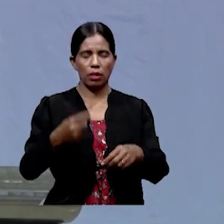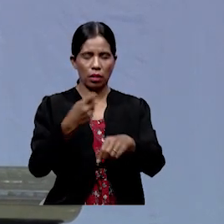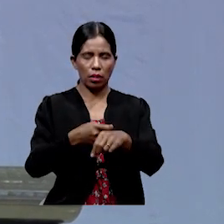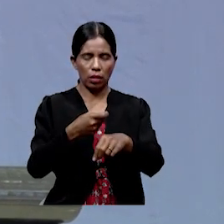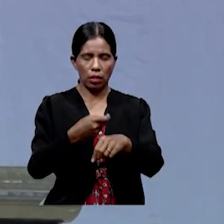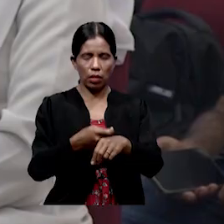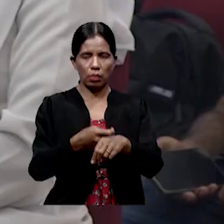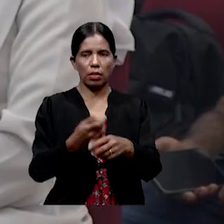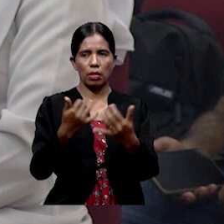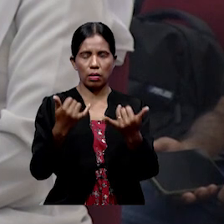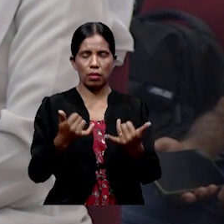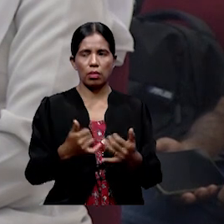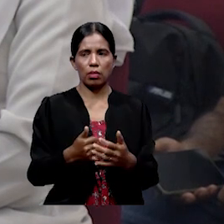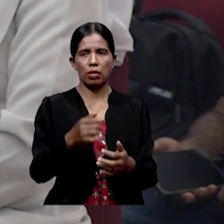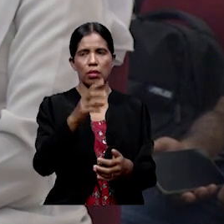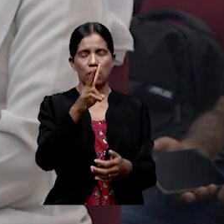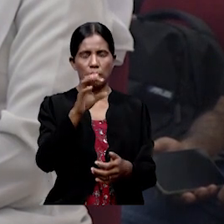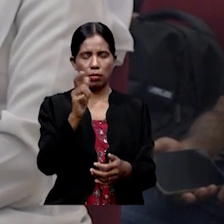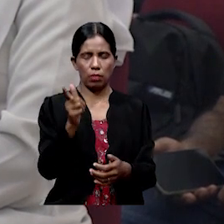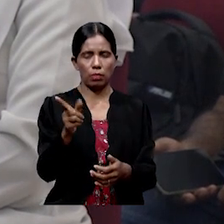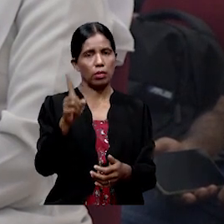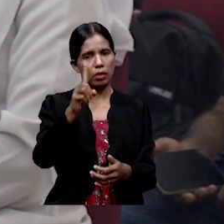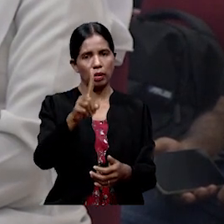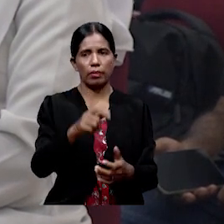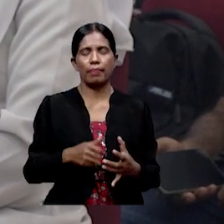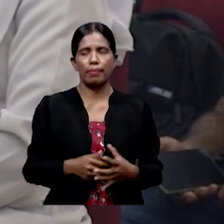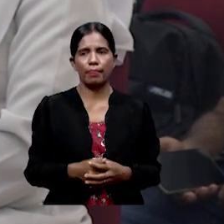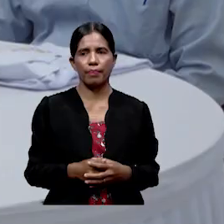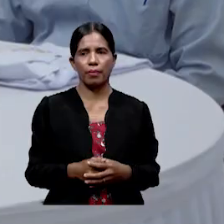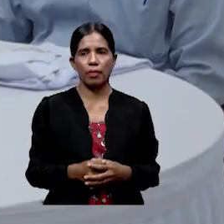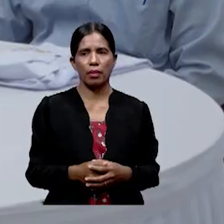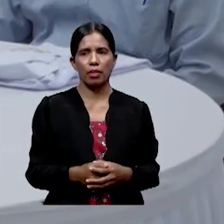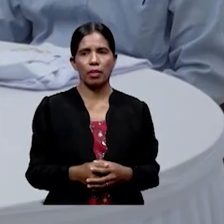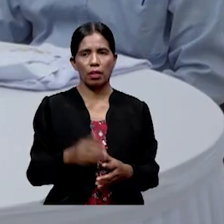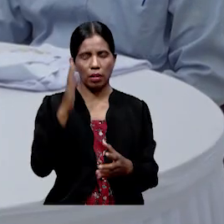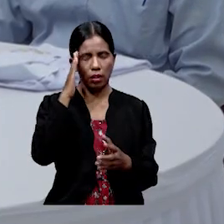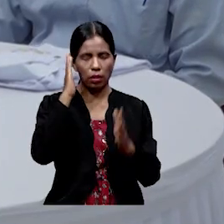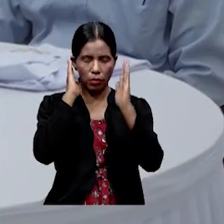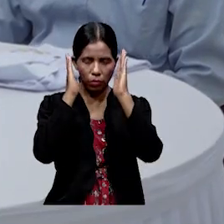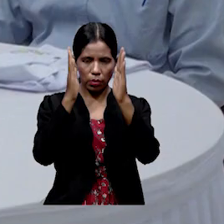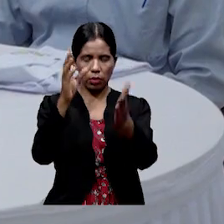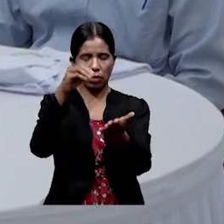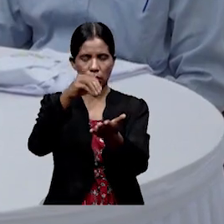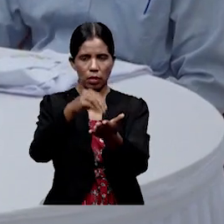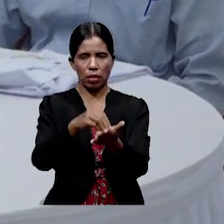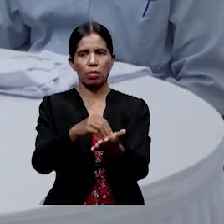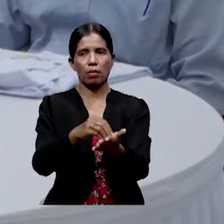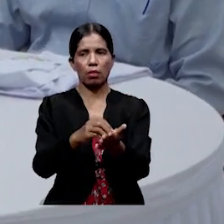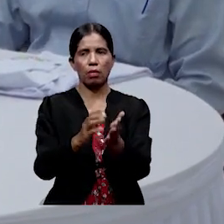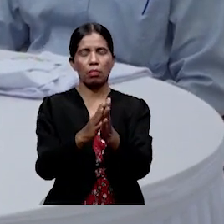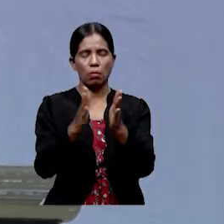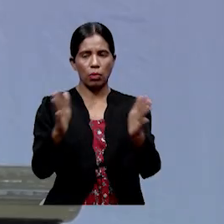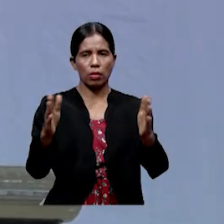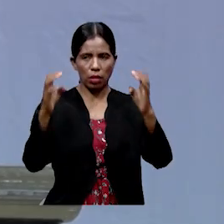século XX, século XXI, se não haver tal atenção, bom investimento e a educação.